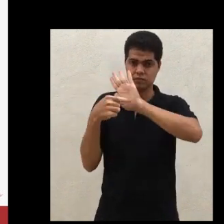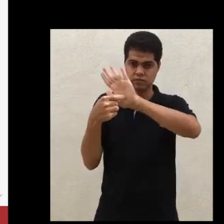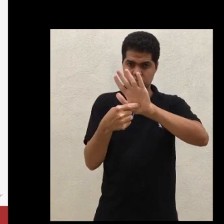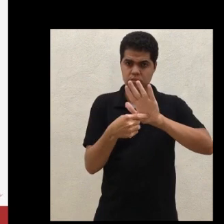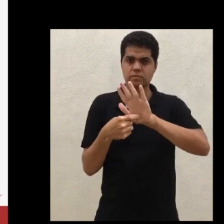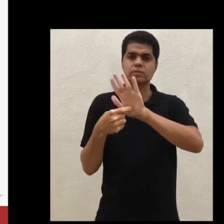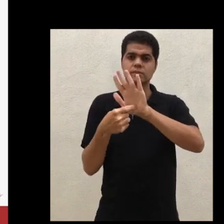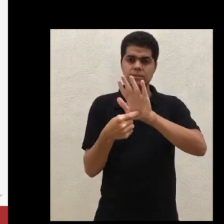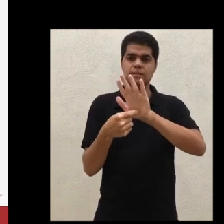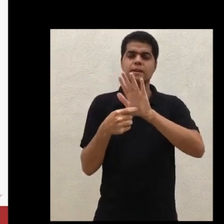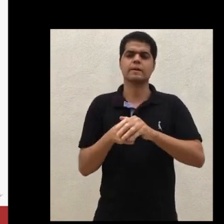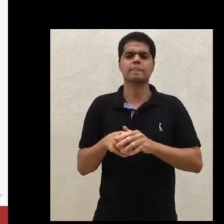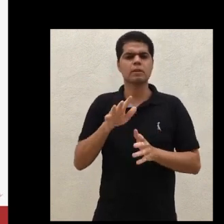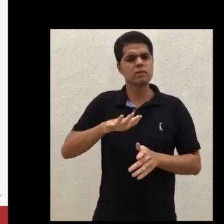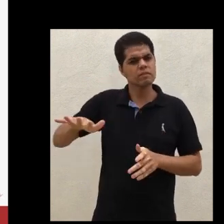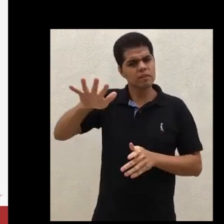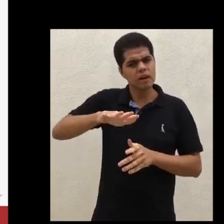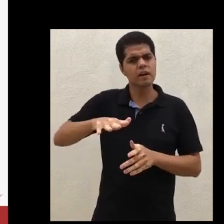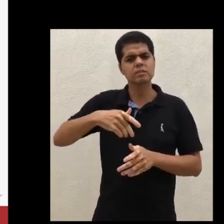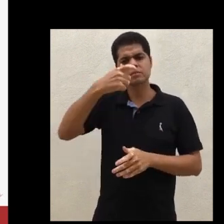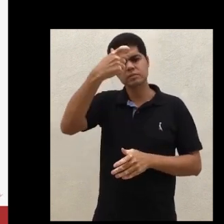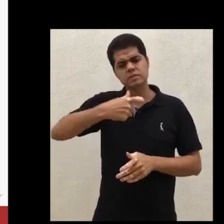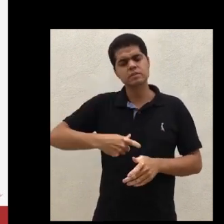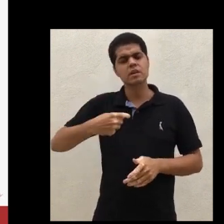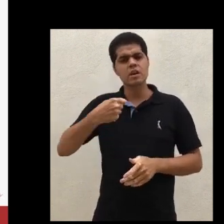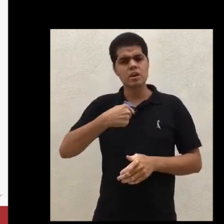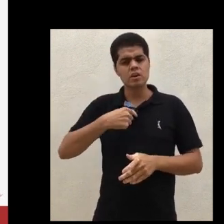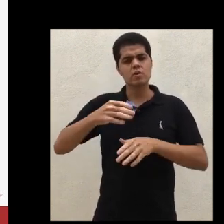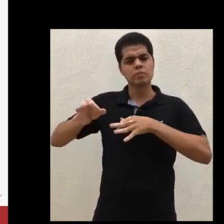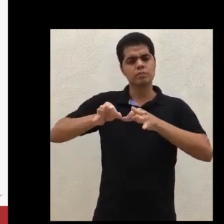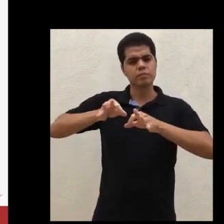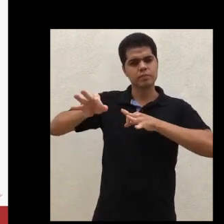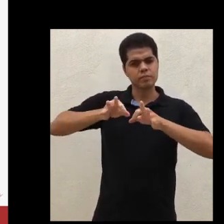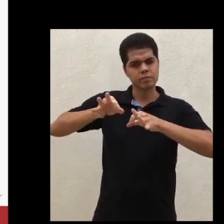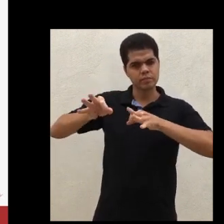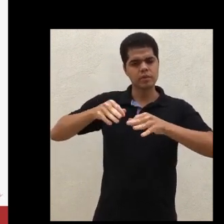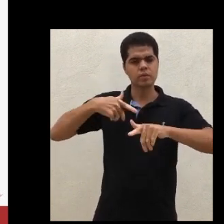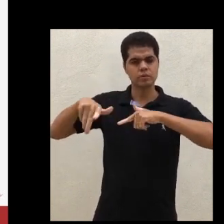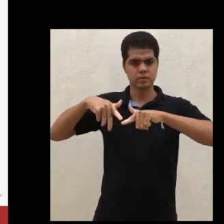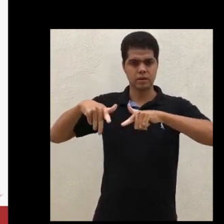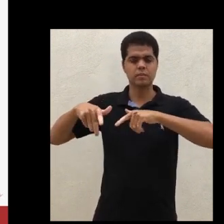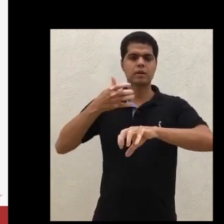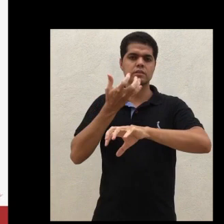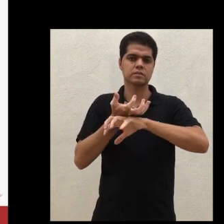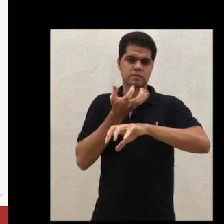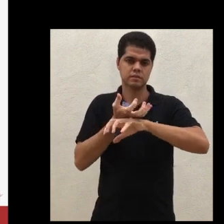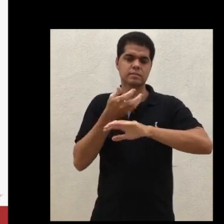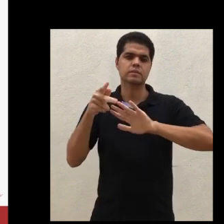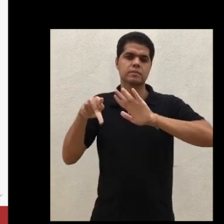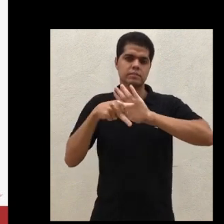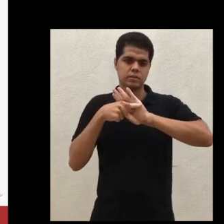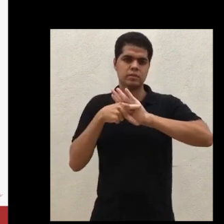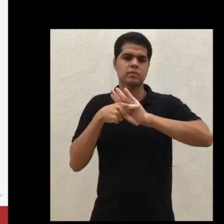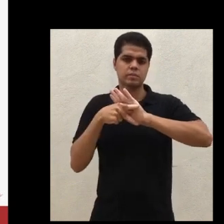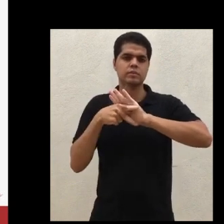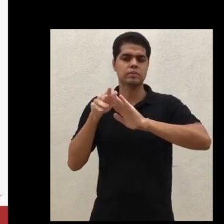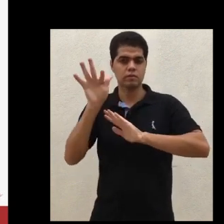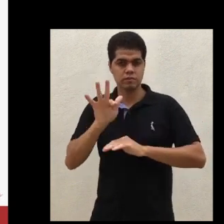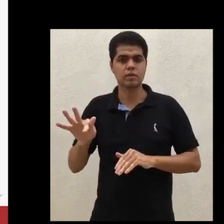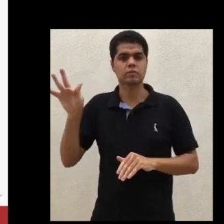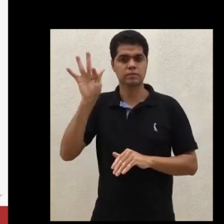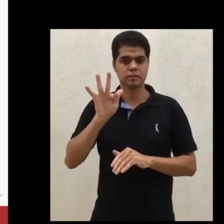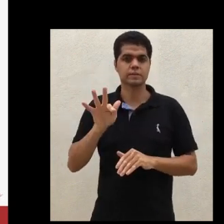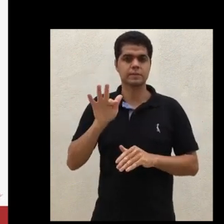vai ver um exemplo. E exemplo na área que eu trabalho, que é a área de controladores aqui na disciplina que eu dou